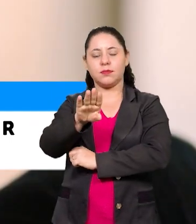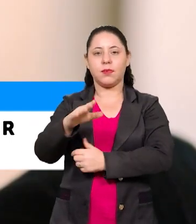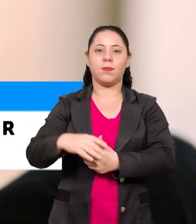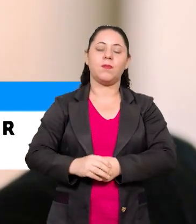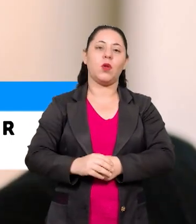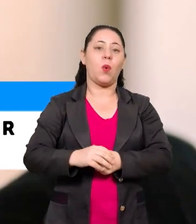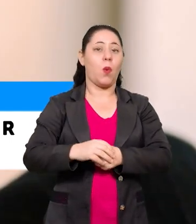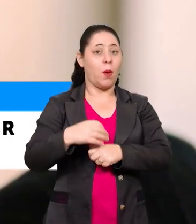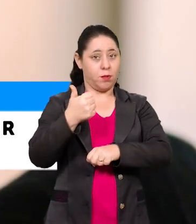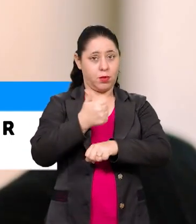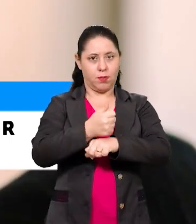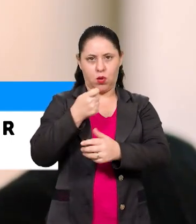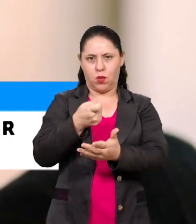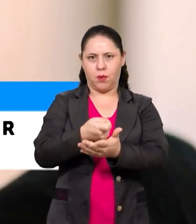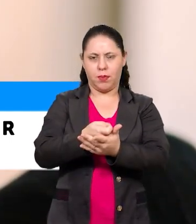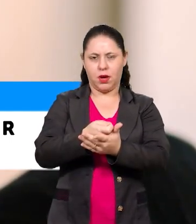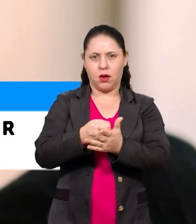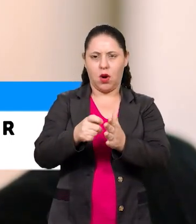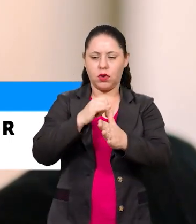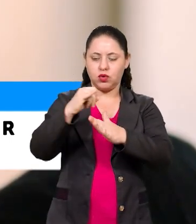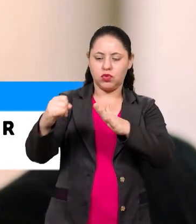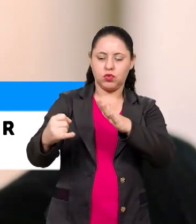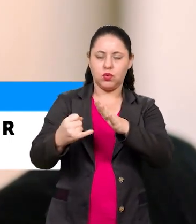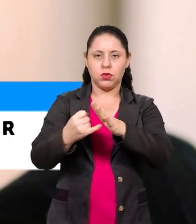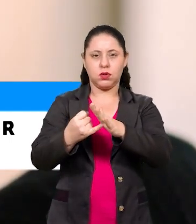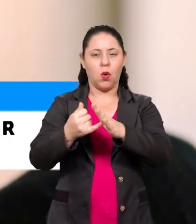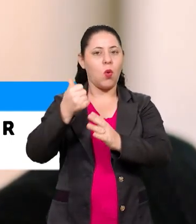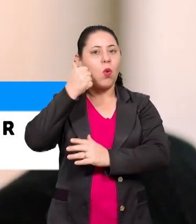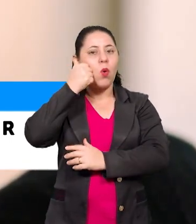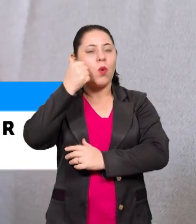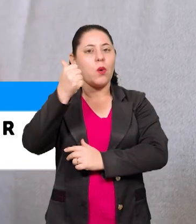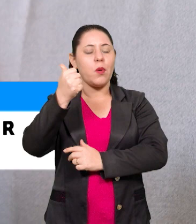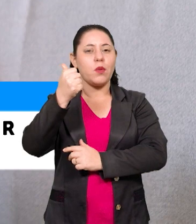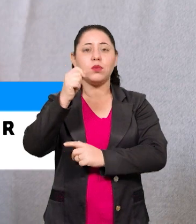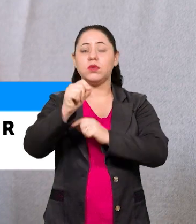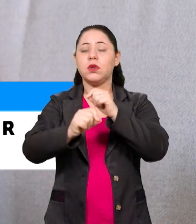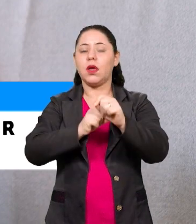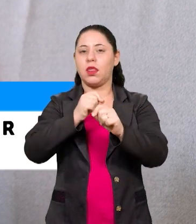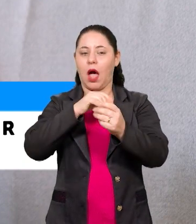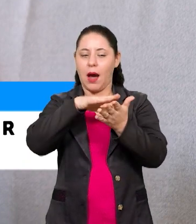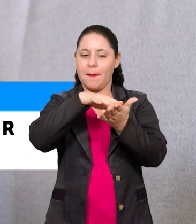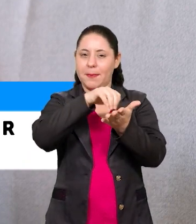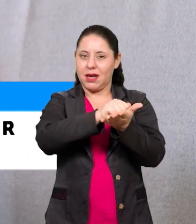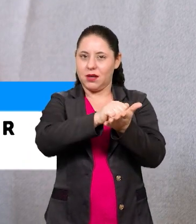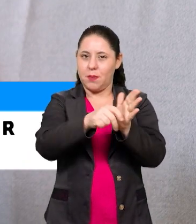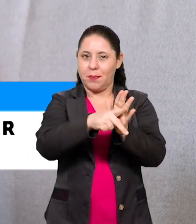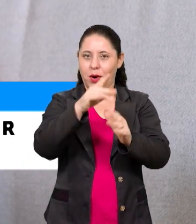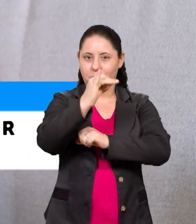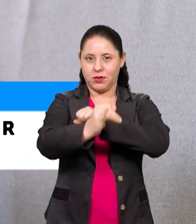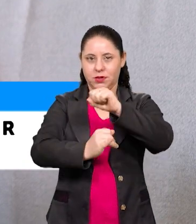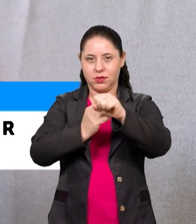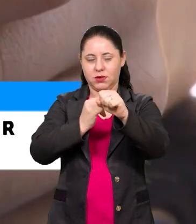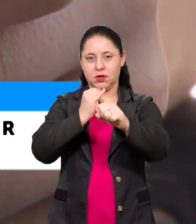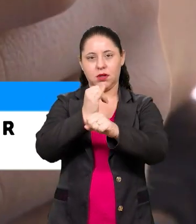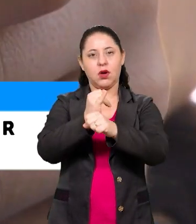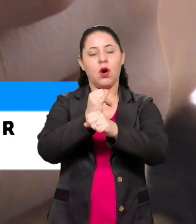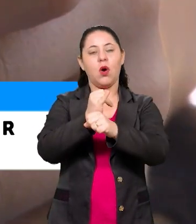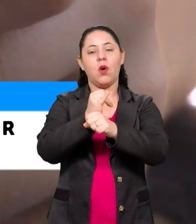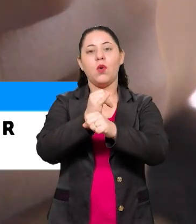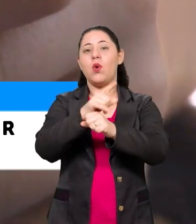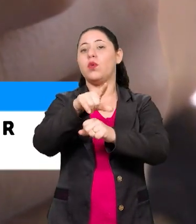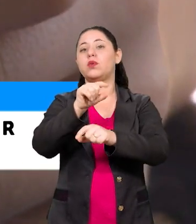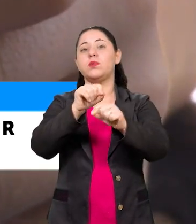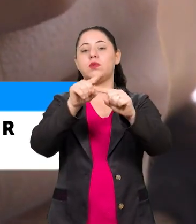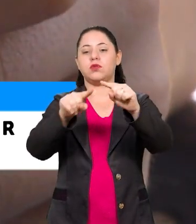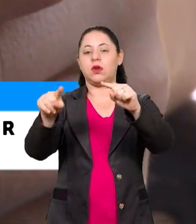O primeiro deles obriga as operadoras de telefonia móvel e fixa a disponibilizarem seus aplicativos de internet a